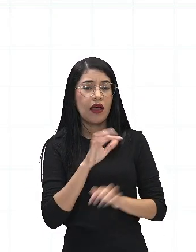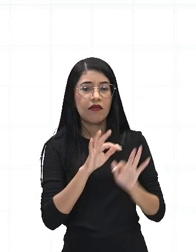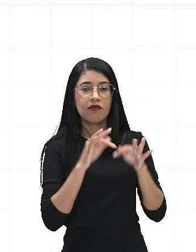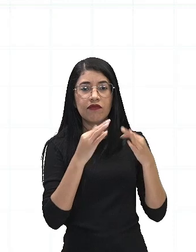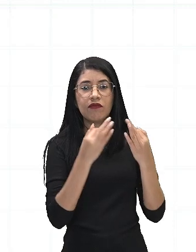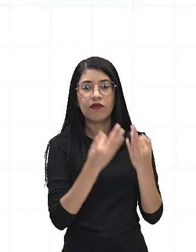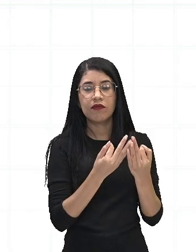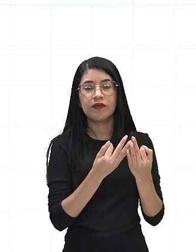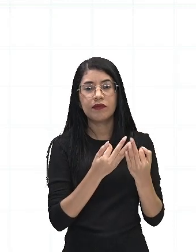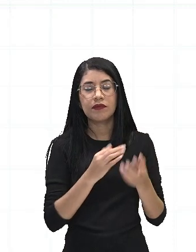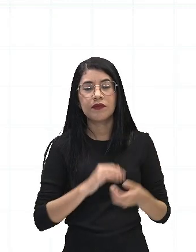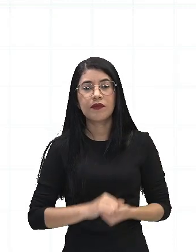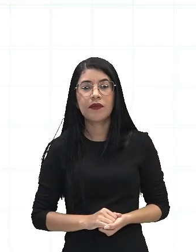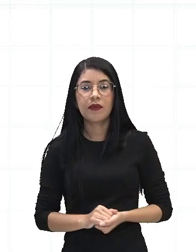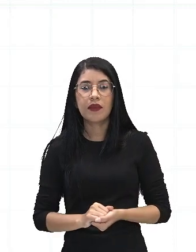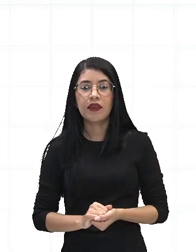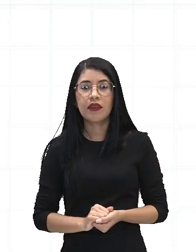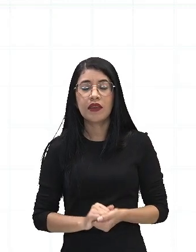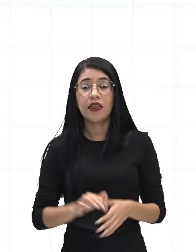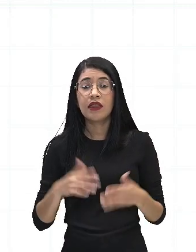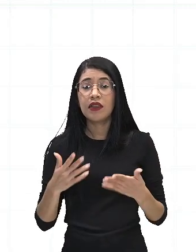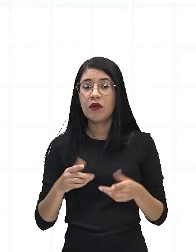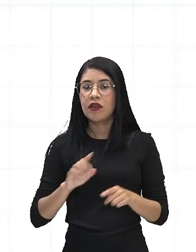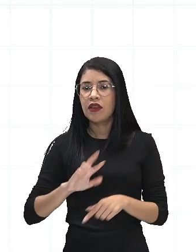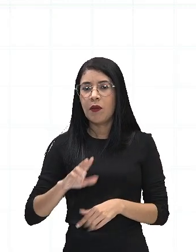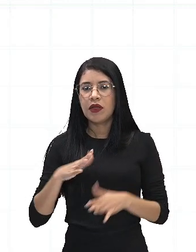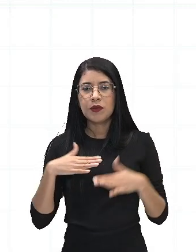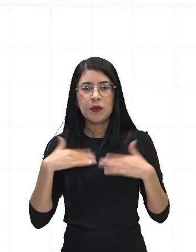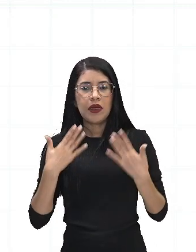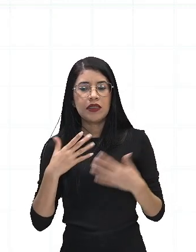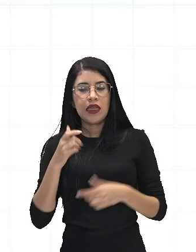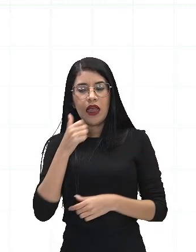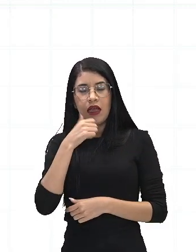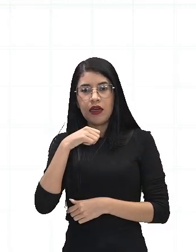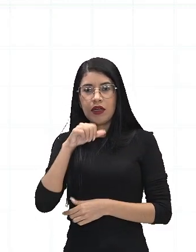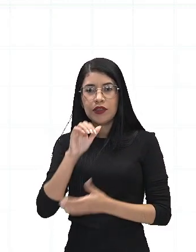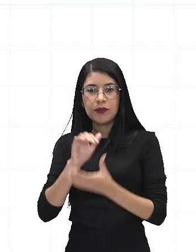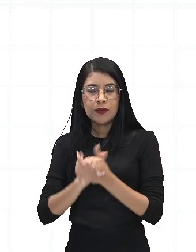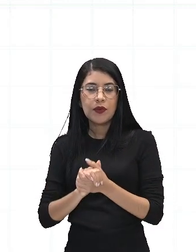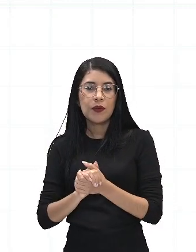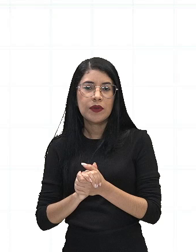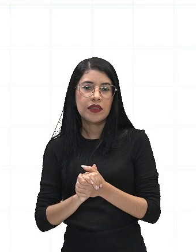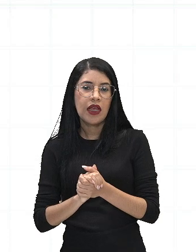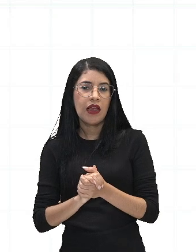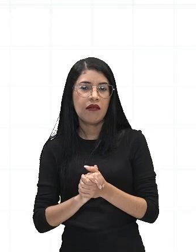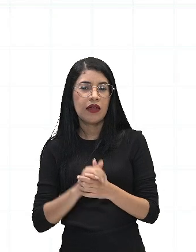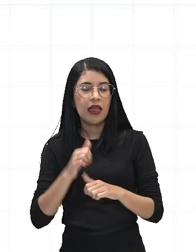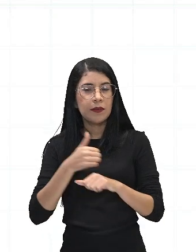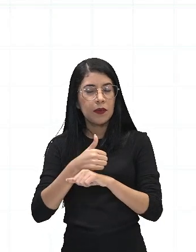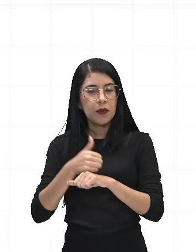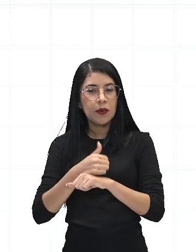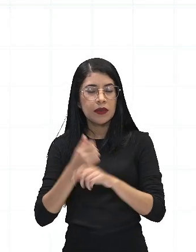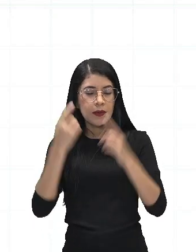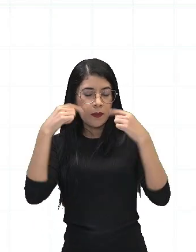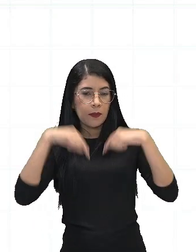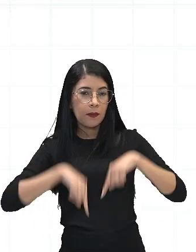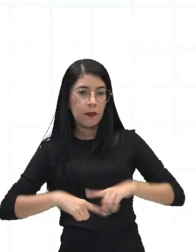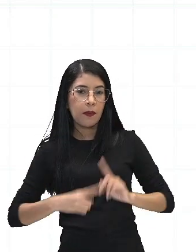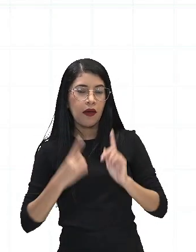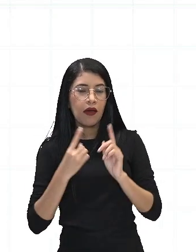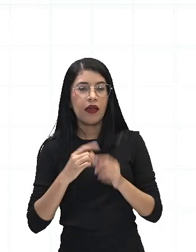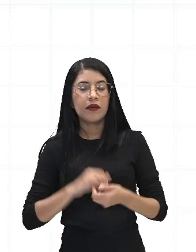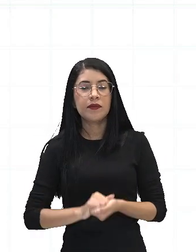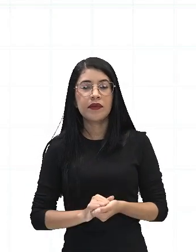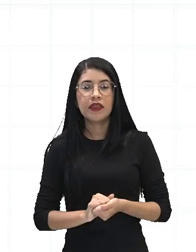que à família. Logo, não é surpresa para sua esposa, a antropóloga Gabriela Juliana Conrad, quando